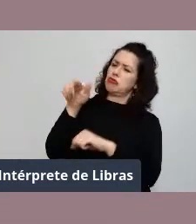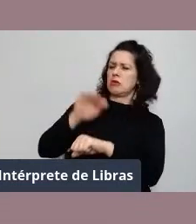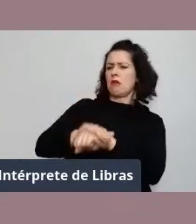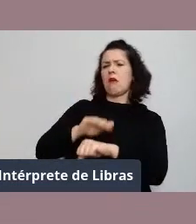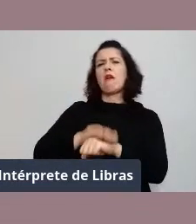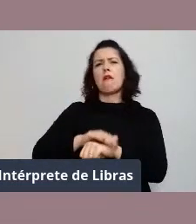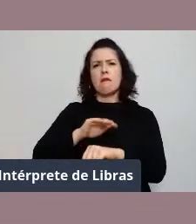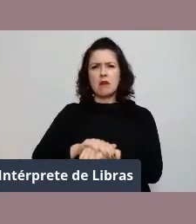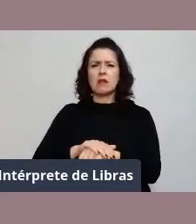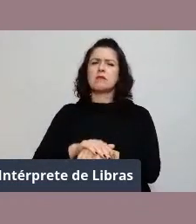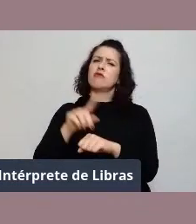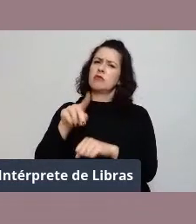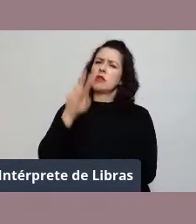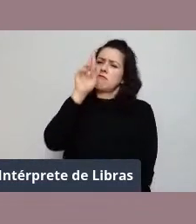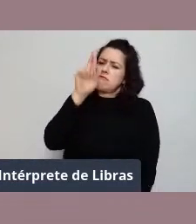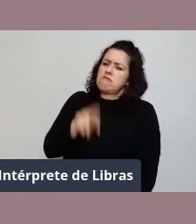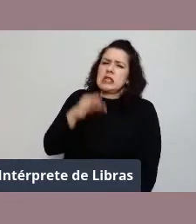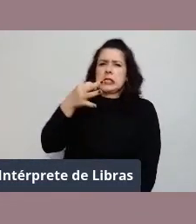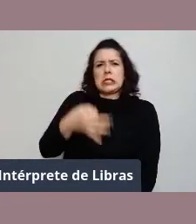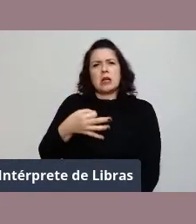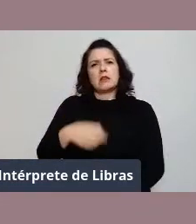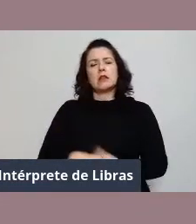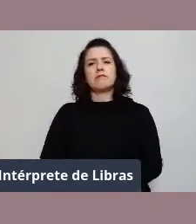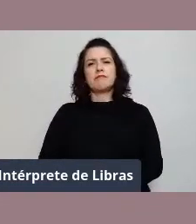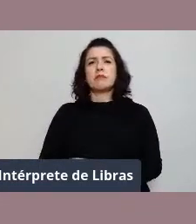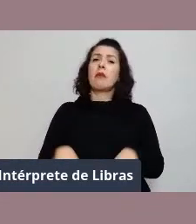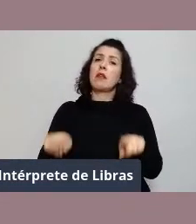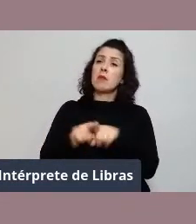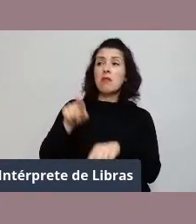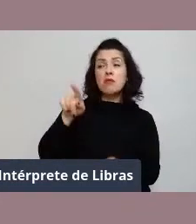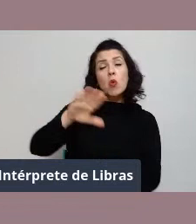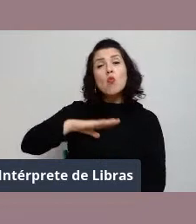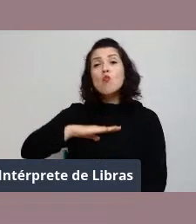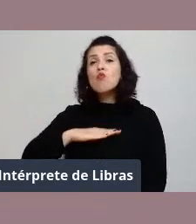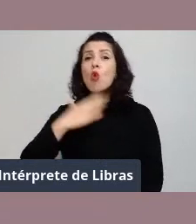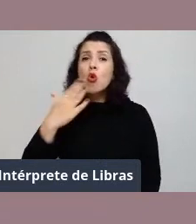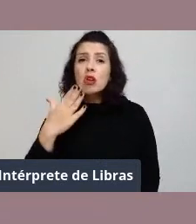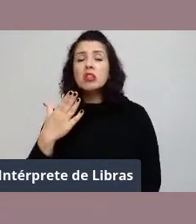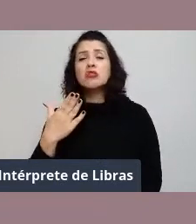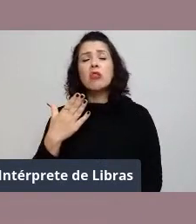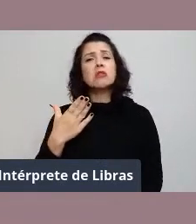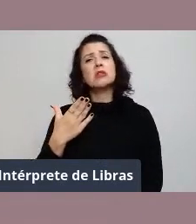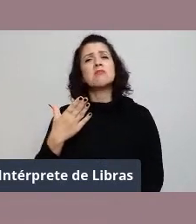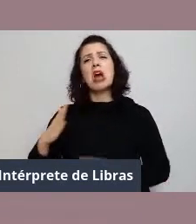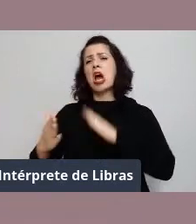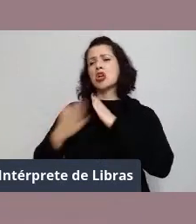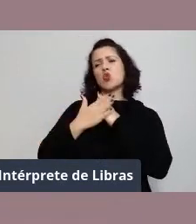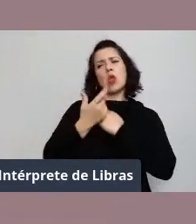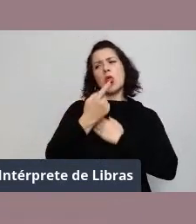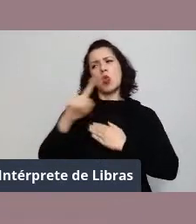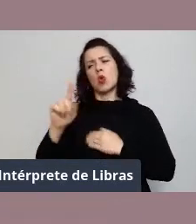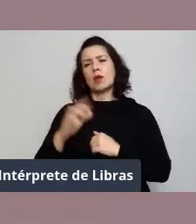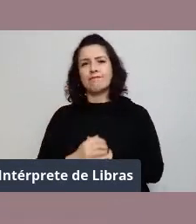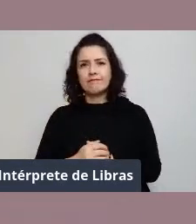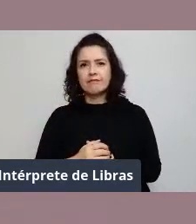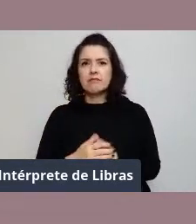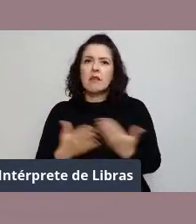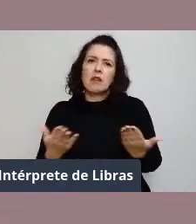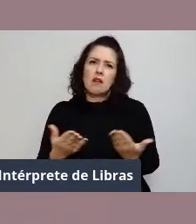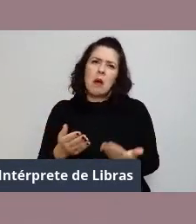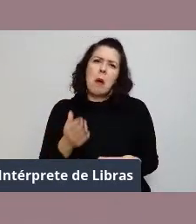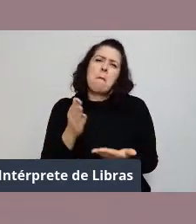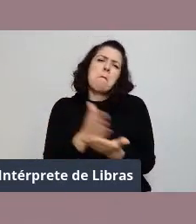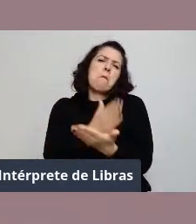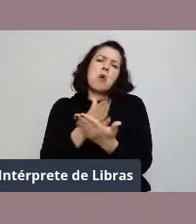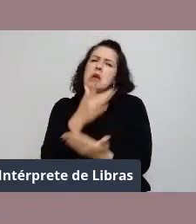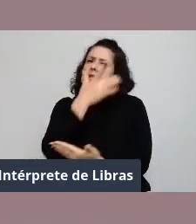via que eu tinha razão. E que eu tinha sido corajosa em dizer não. Poucas pessoas teriam essa